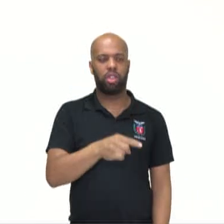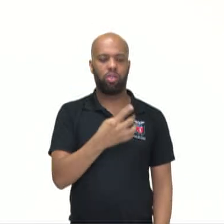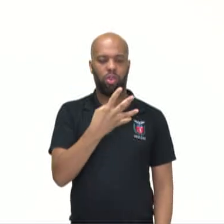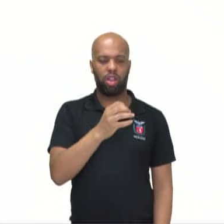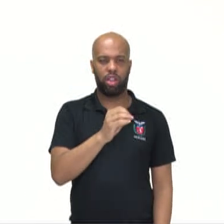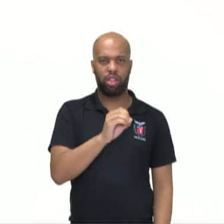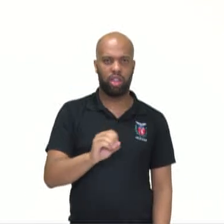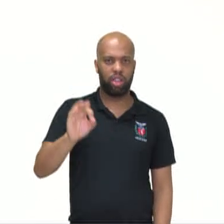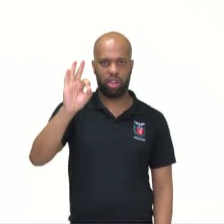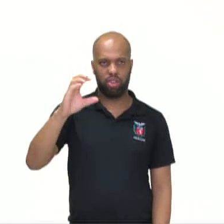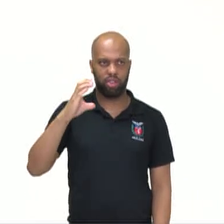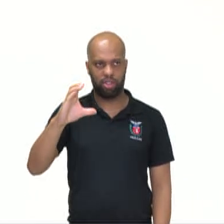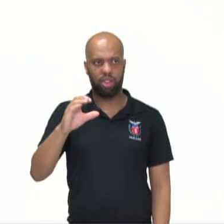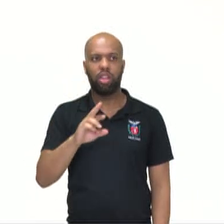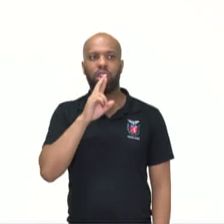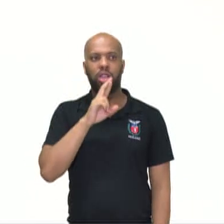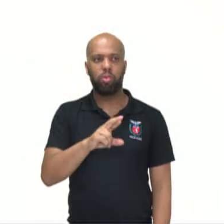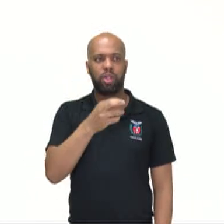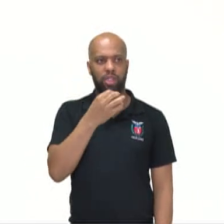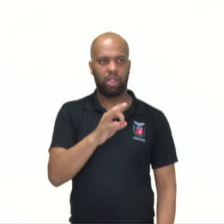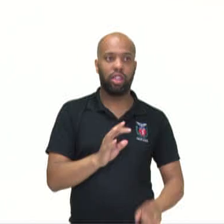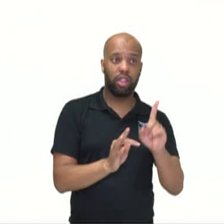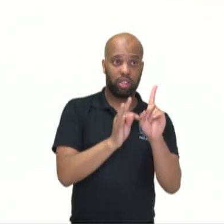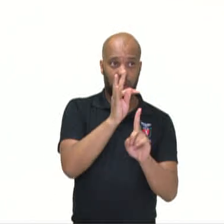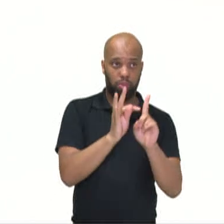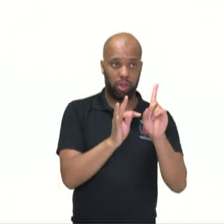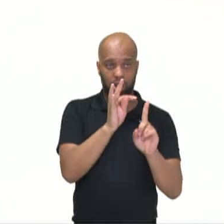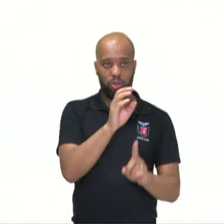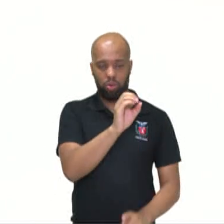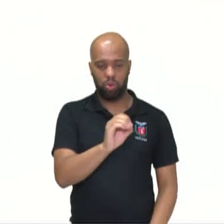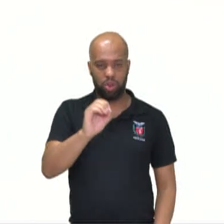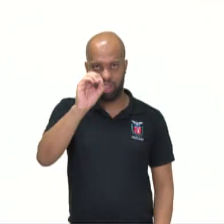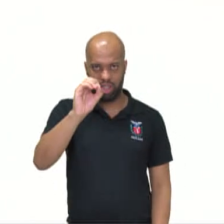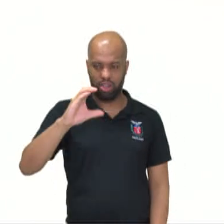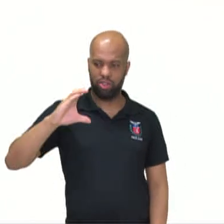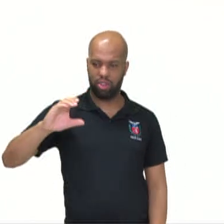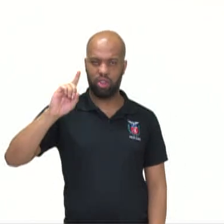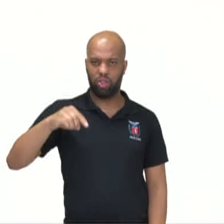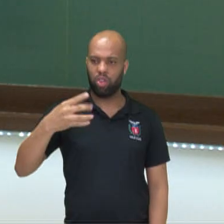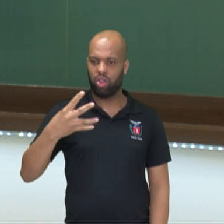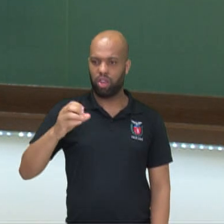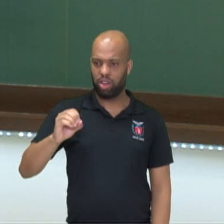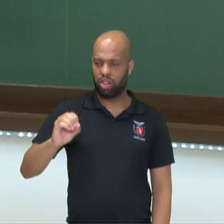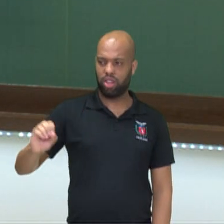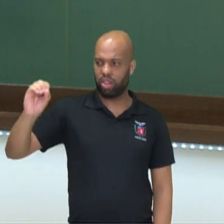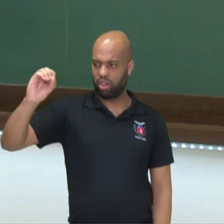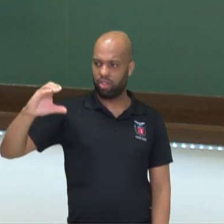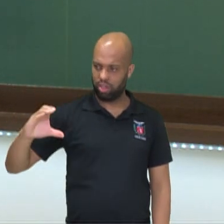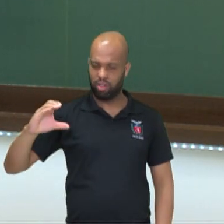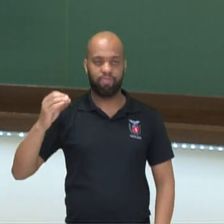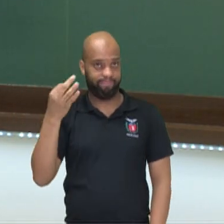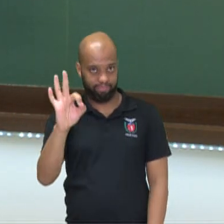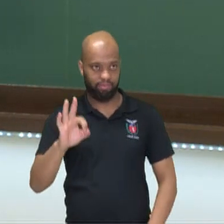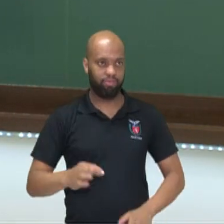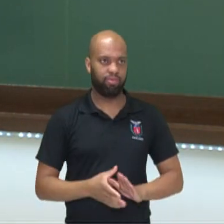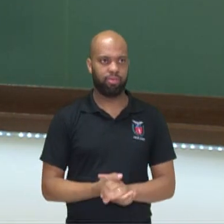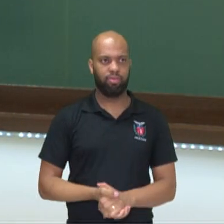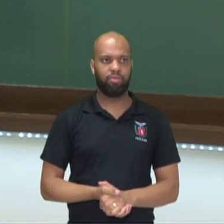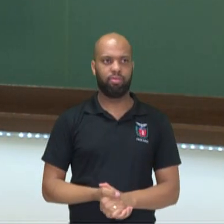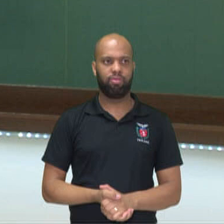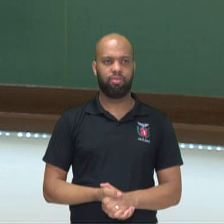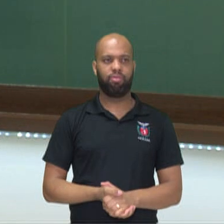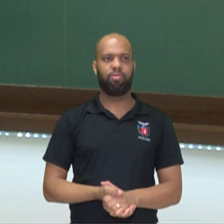bem certinho. Qual que é a minha resposta? A temperatura em graus Celsius seria 40 graus Celsius, tá?